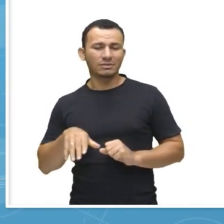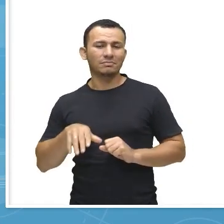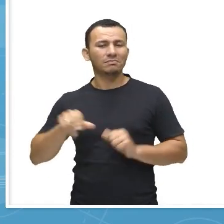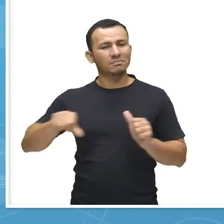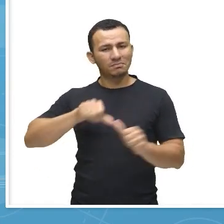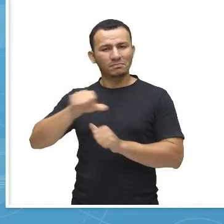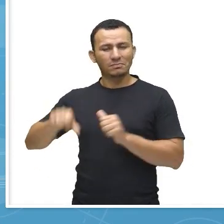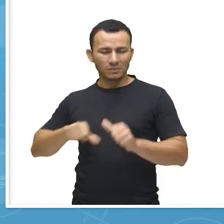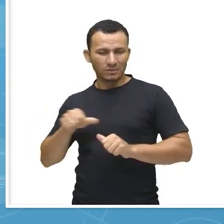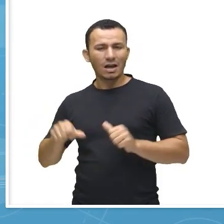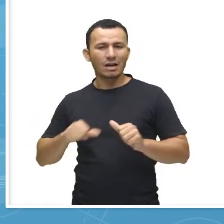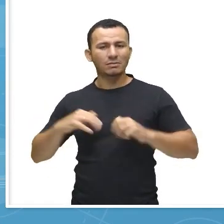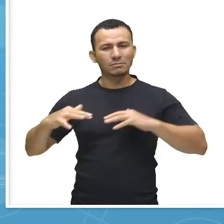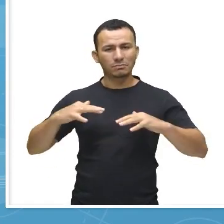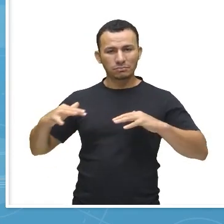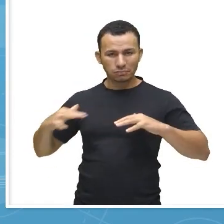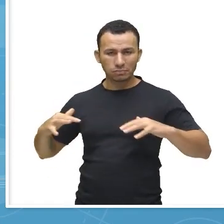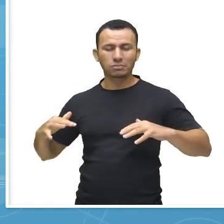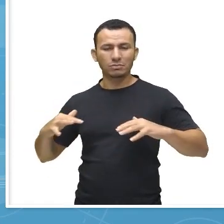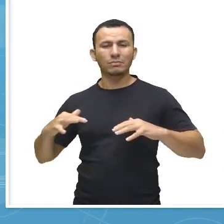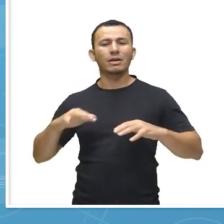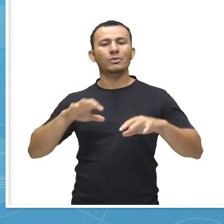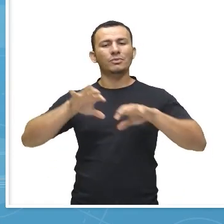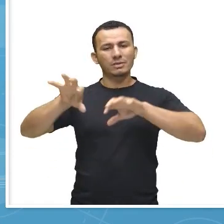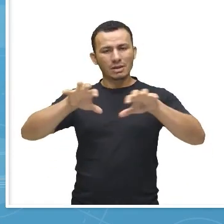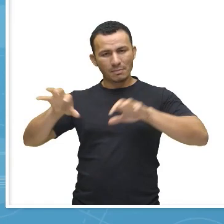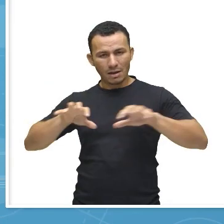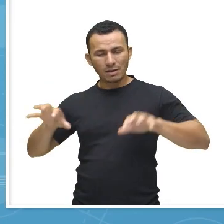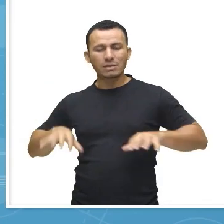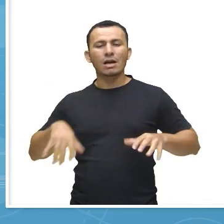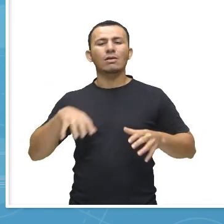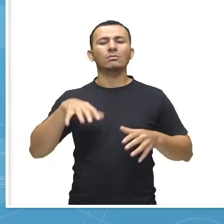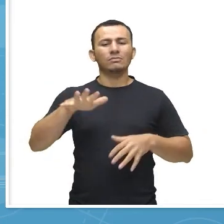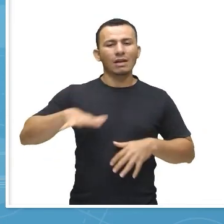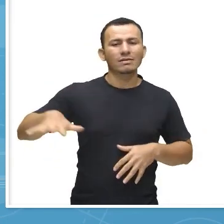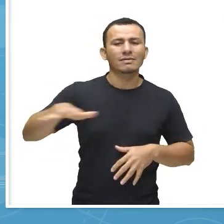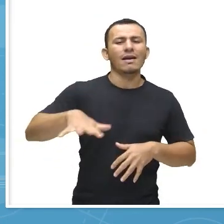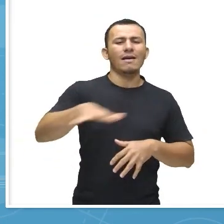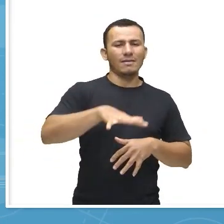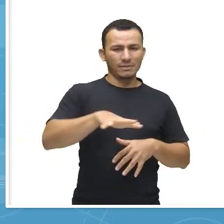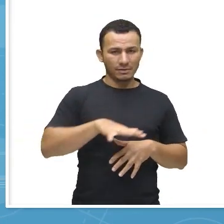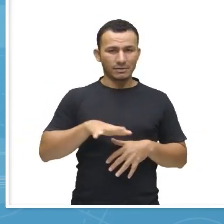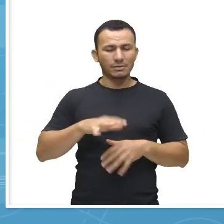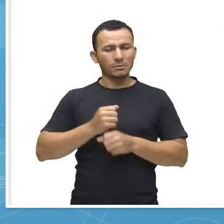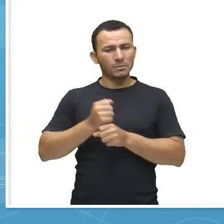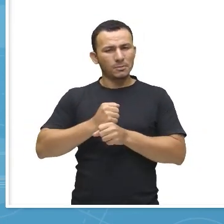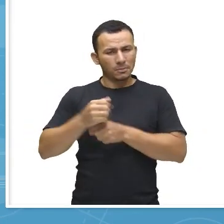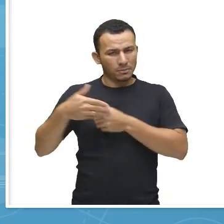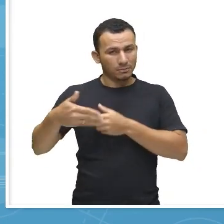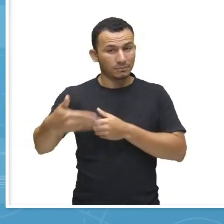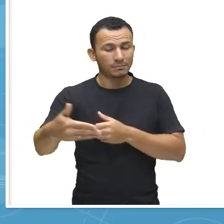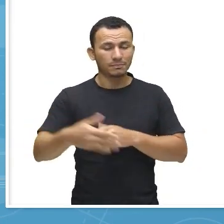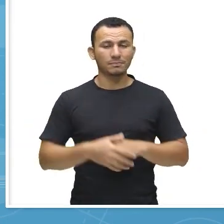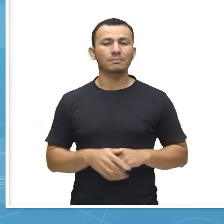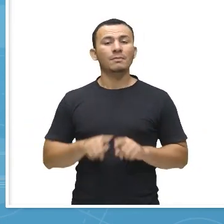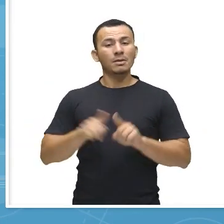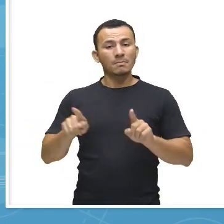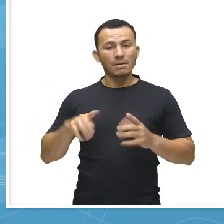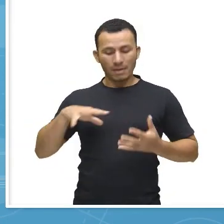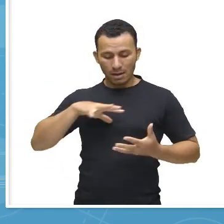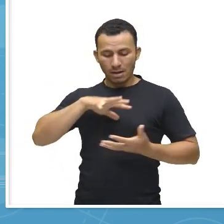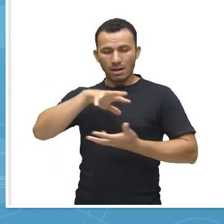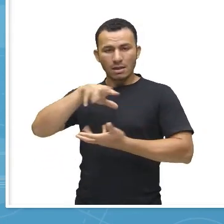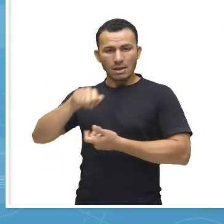essa evolução, né, dessa disposição dos territórios daqui a muitos mais anos. Mas a Terra, como a gente sabe,